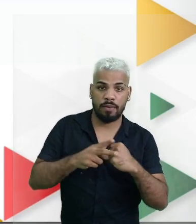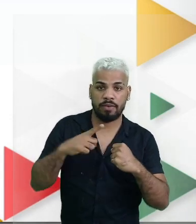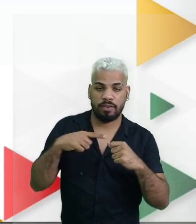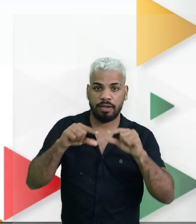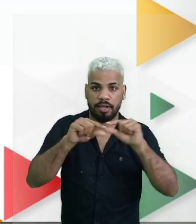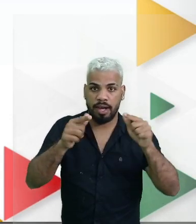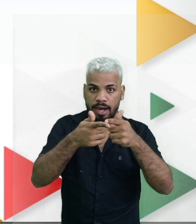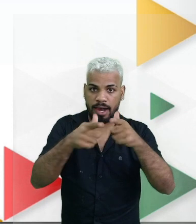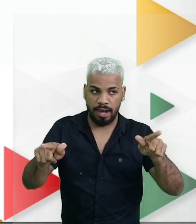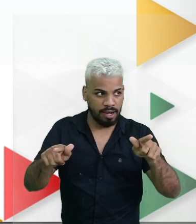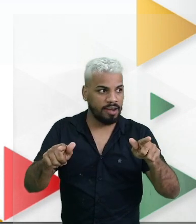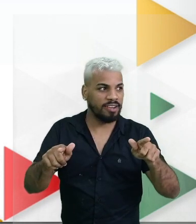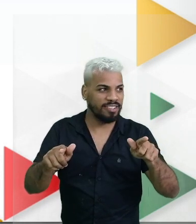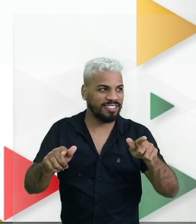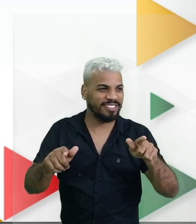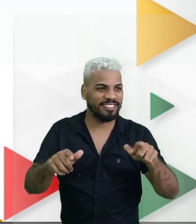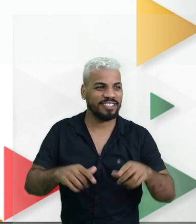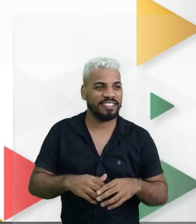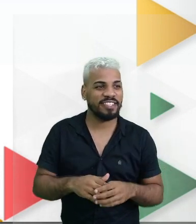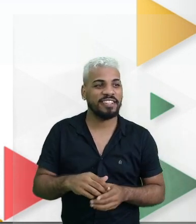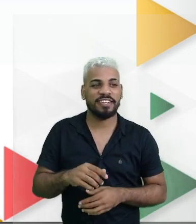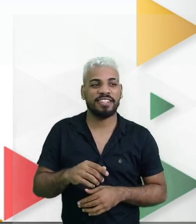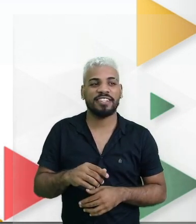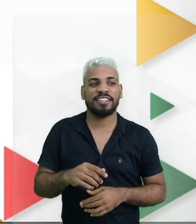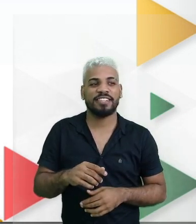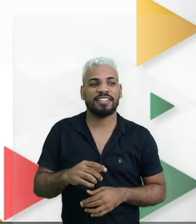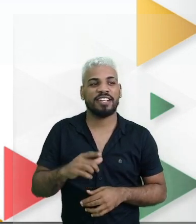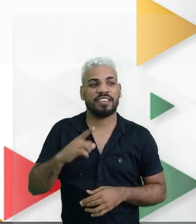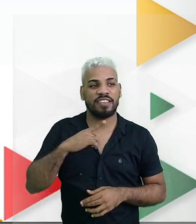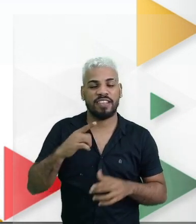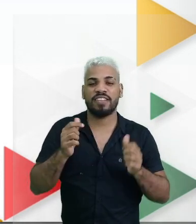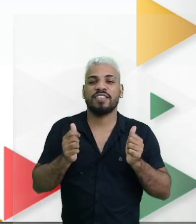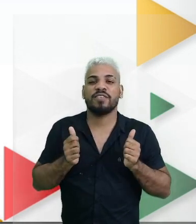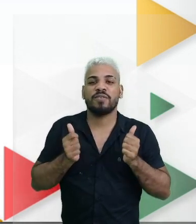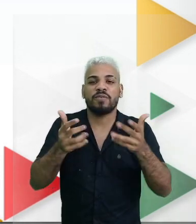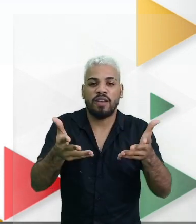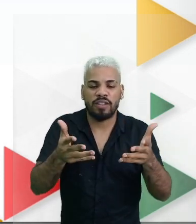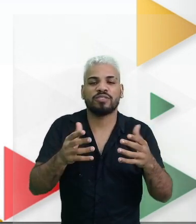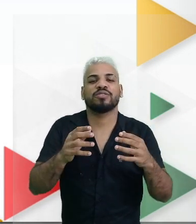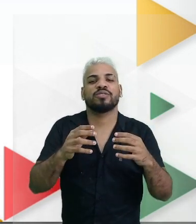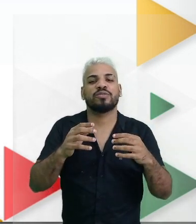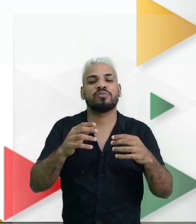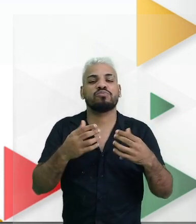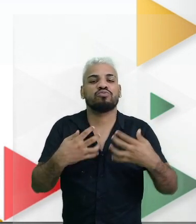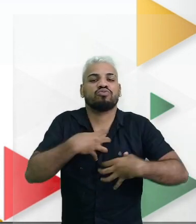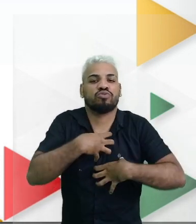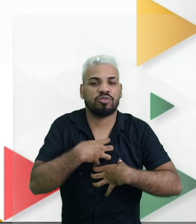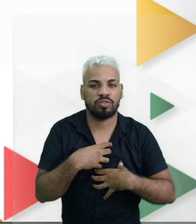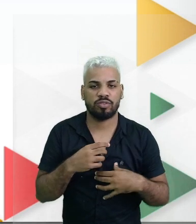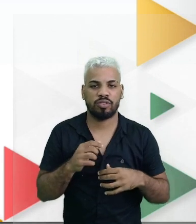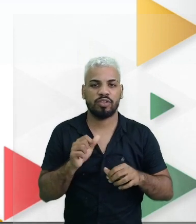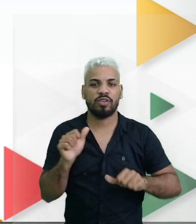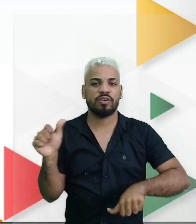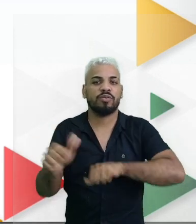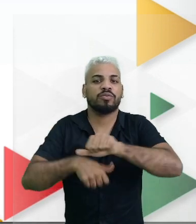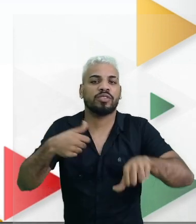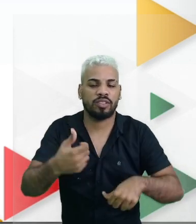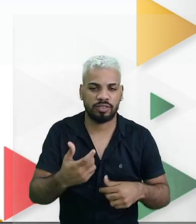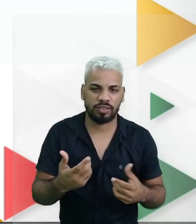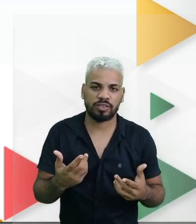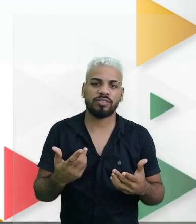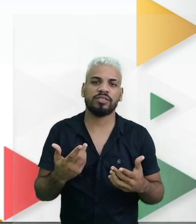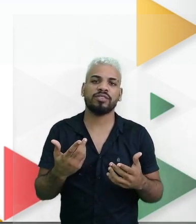classe gramatical que expressa um fato, uma ação, um estado, uma mudança de estado,